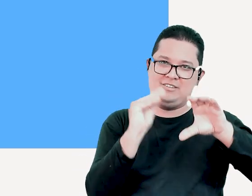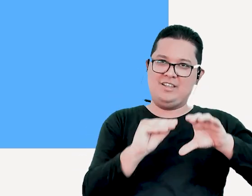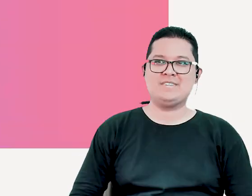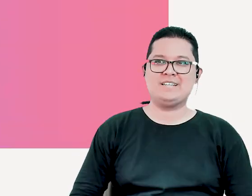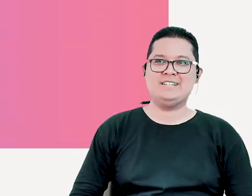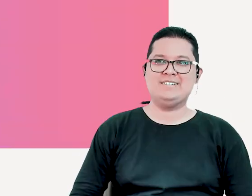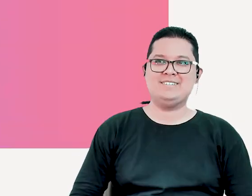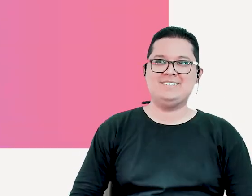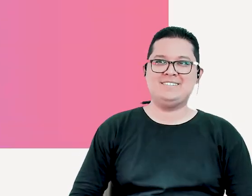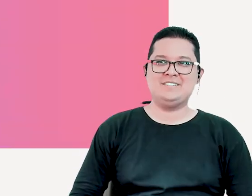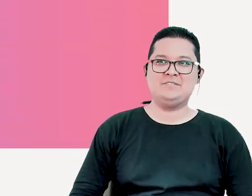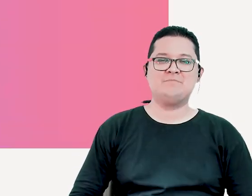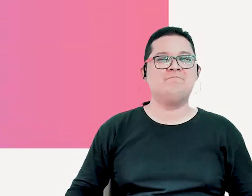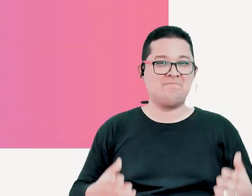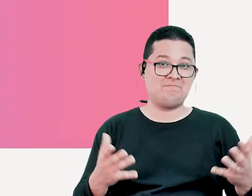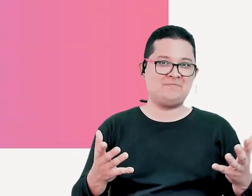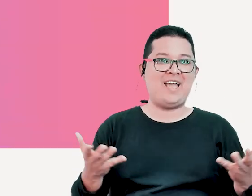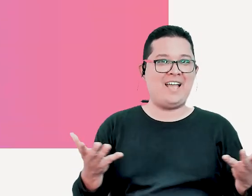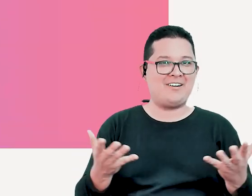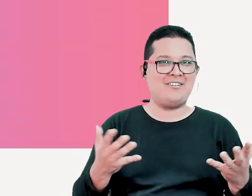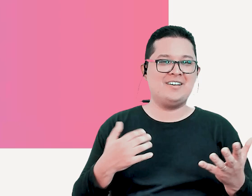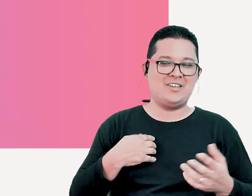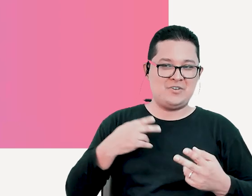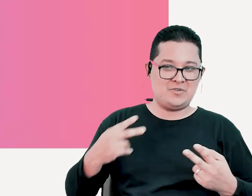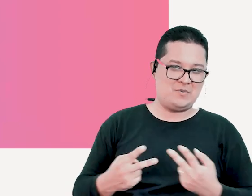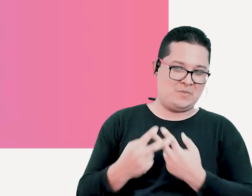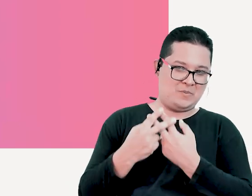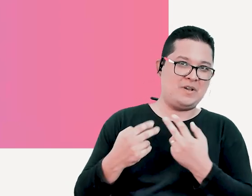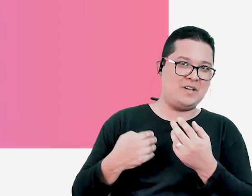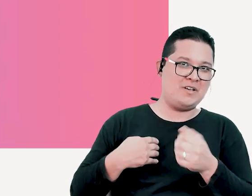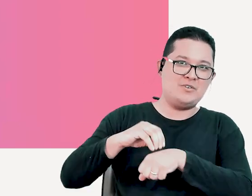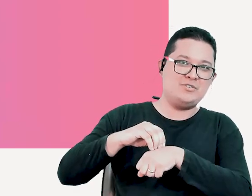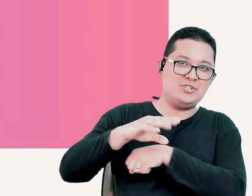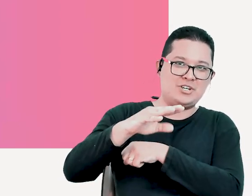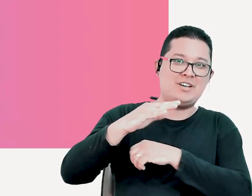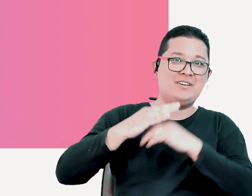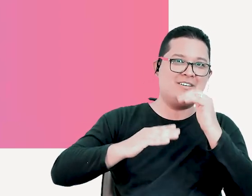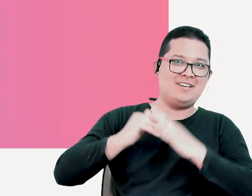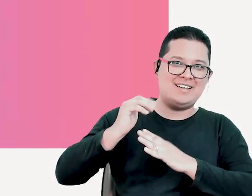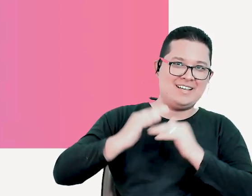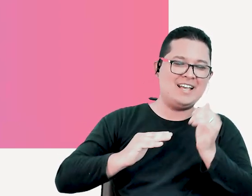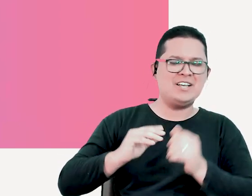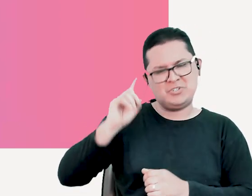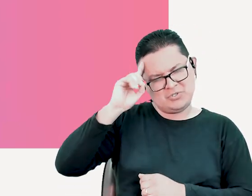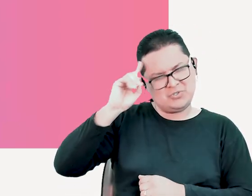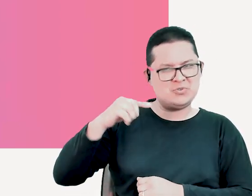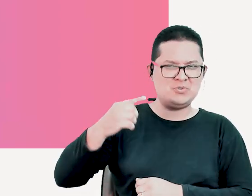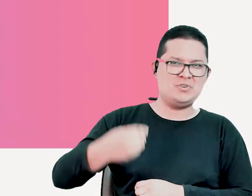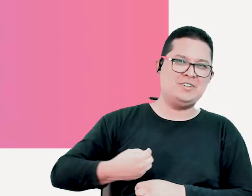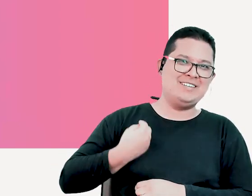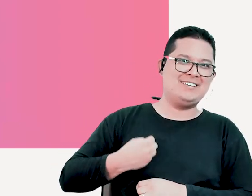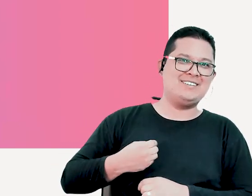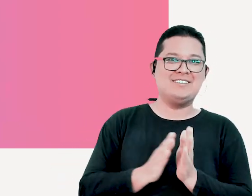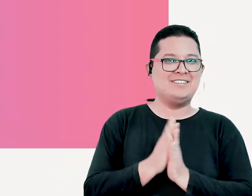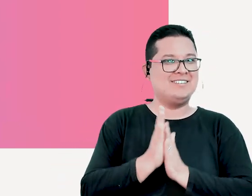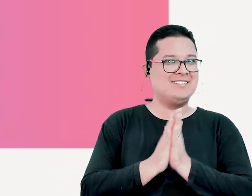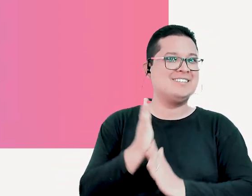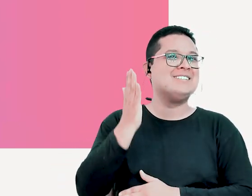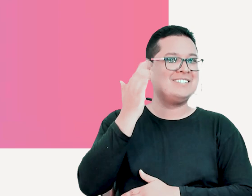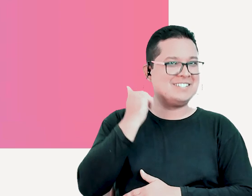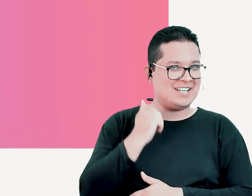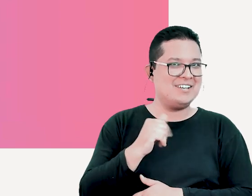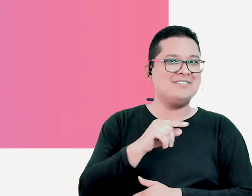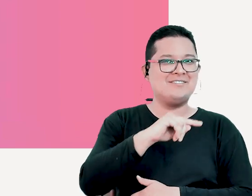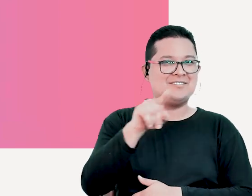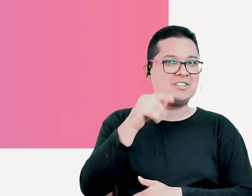né? Então, aqui eu trago algumas dicas práticas do dia a dia, que eu acho que é o que a Ale aí falou lá no